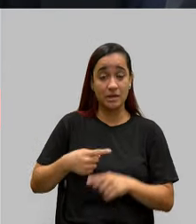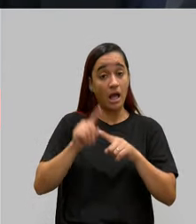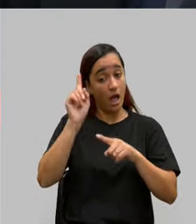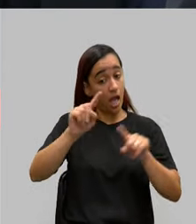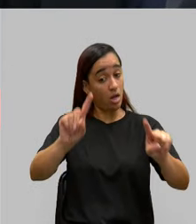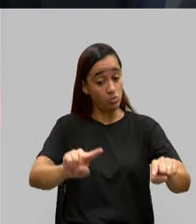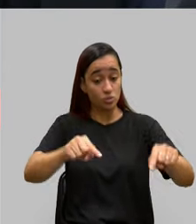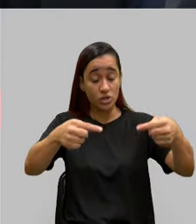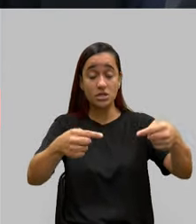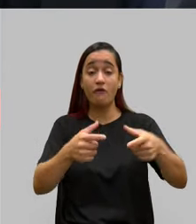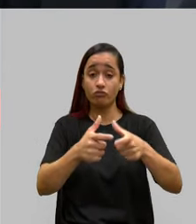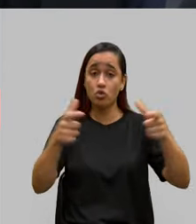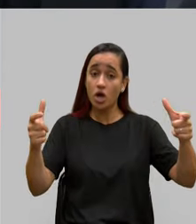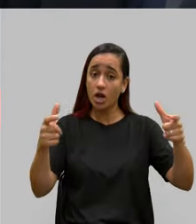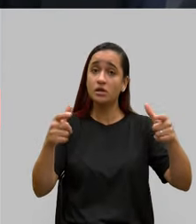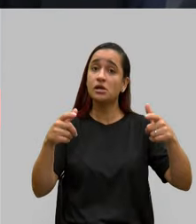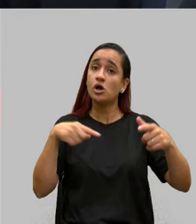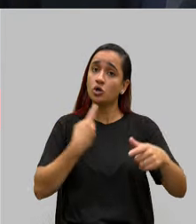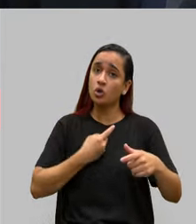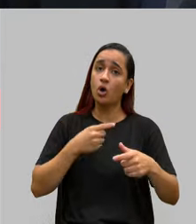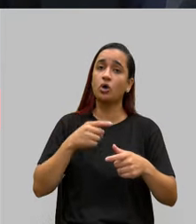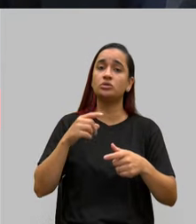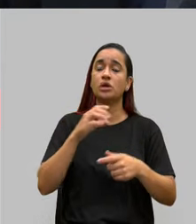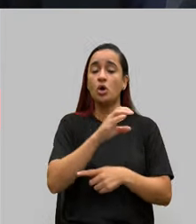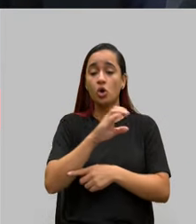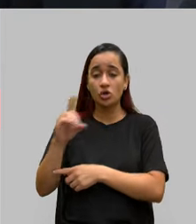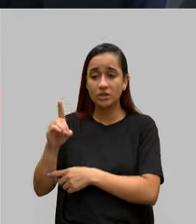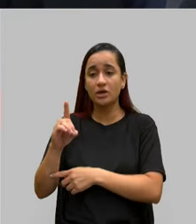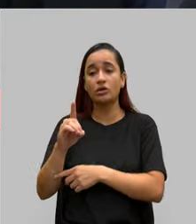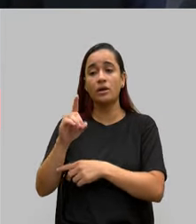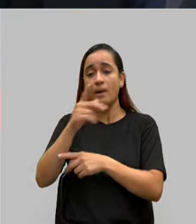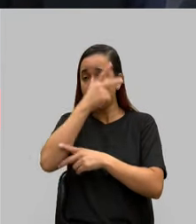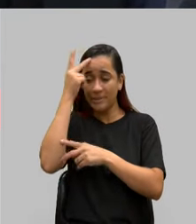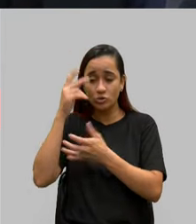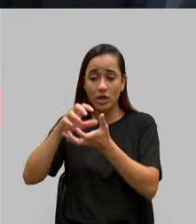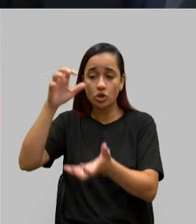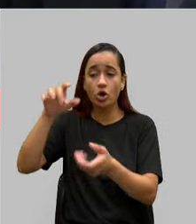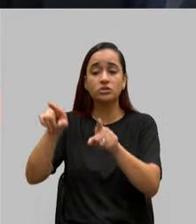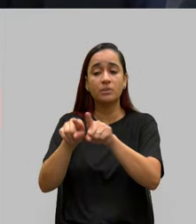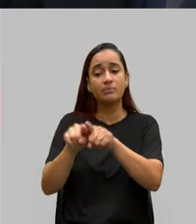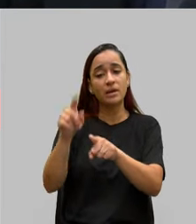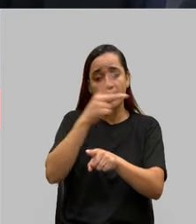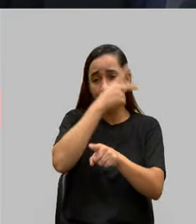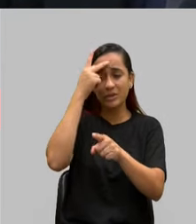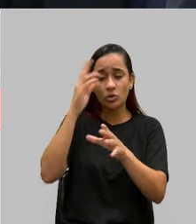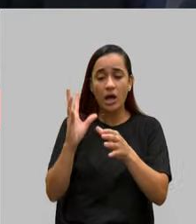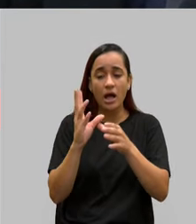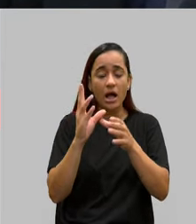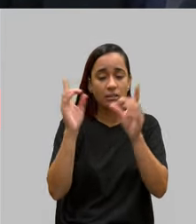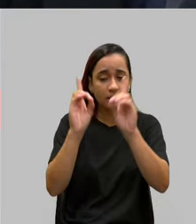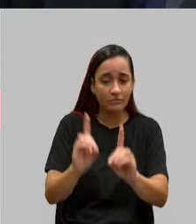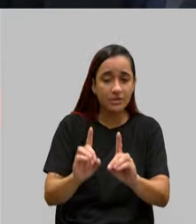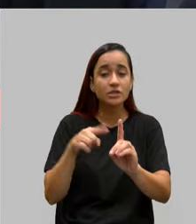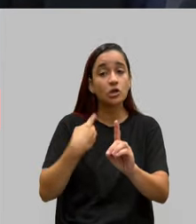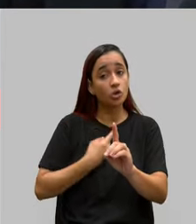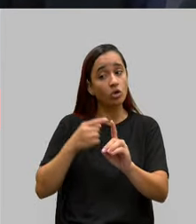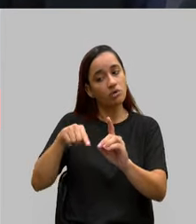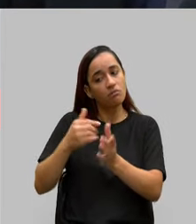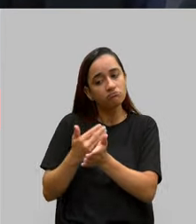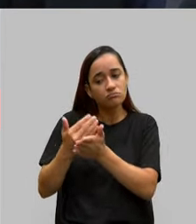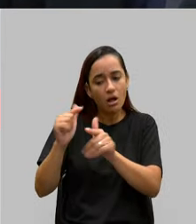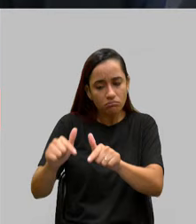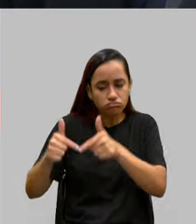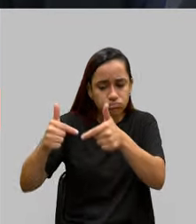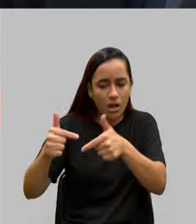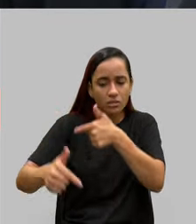Promoção e defesa do direito da pessoa idosa da pessoa com deficiência um trabalho eh inicial da Defensoria Pública que a gente pretende estar em todo o estado de